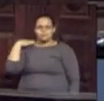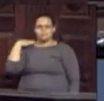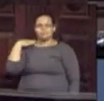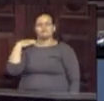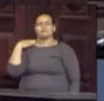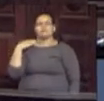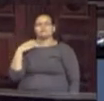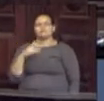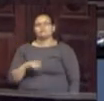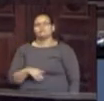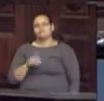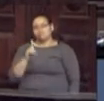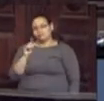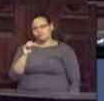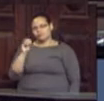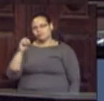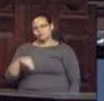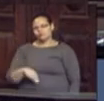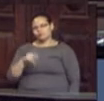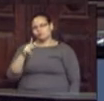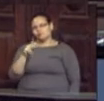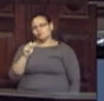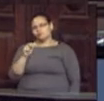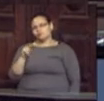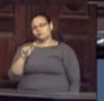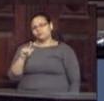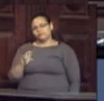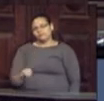Dom Paulo Evaristo Arnes,